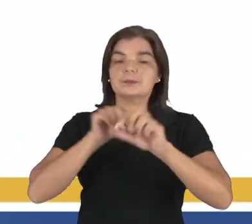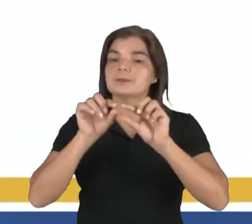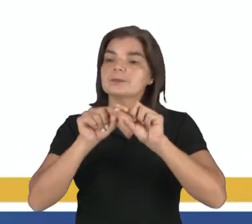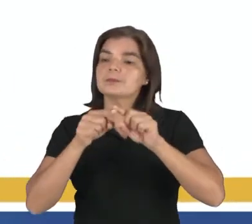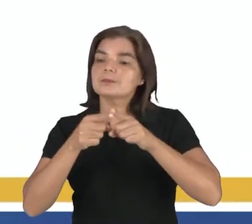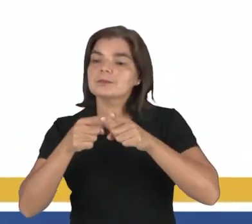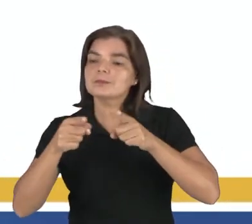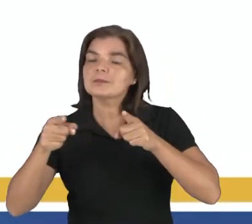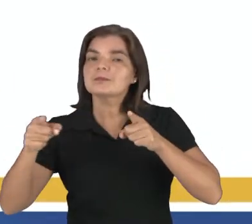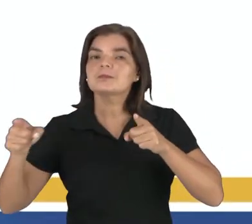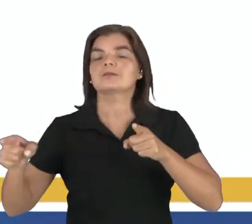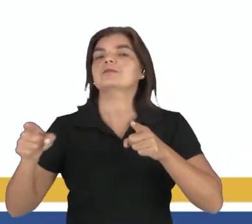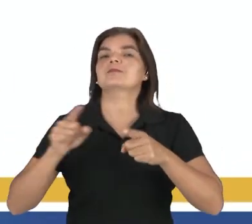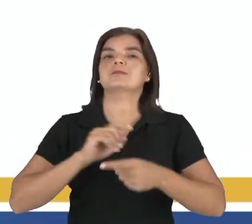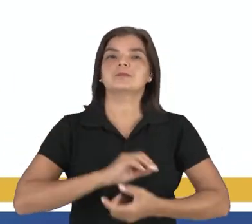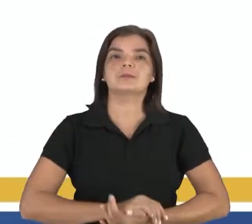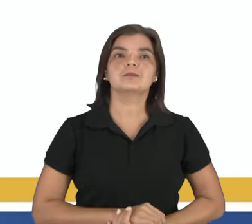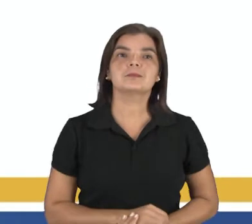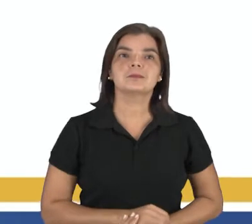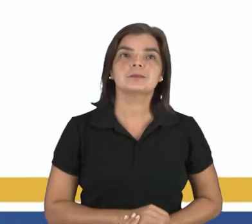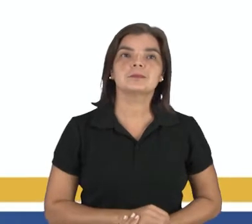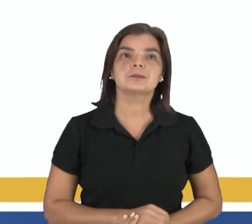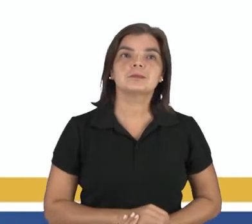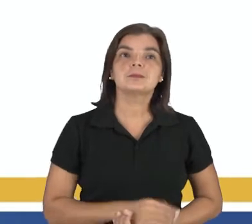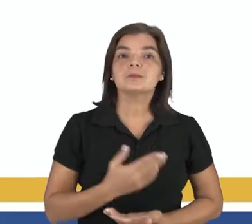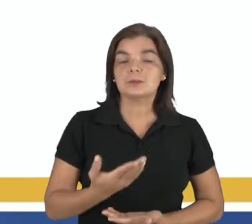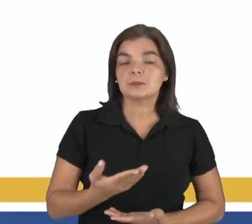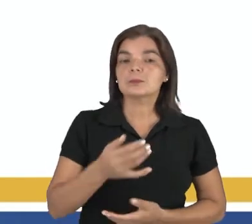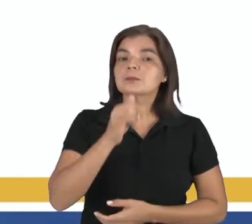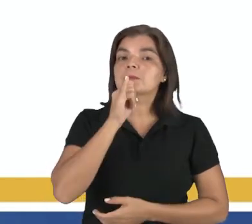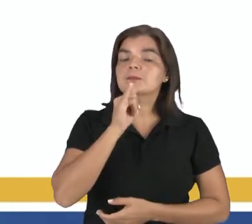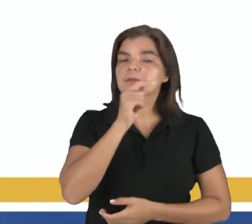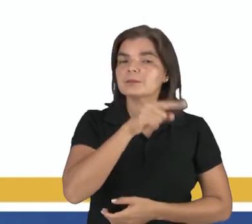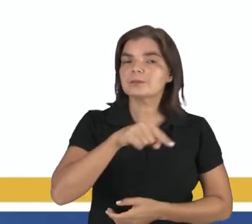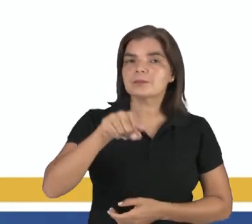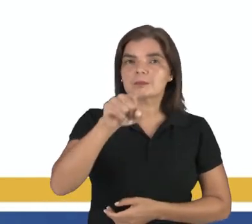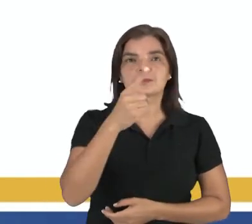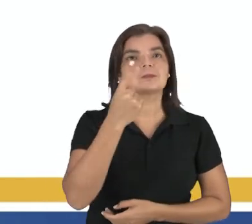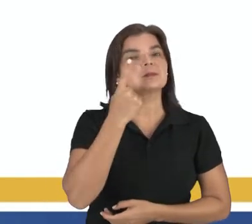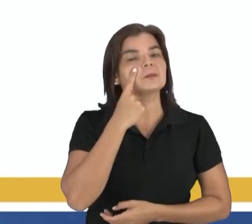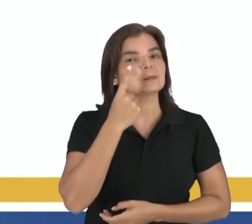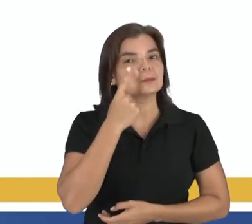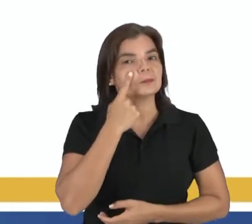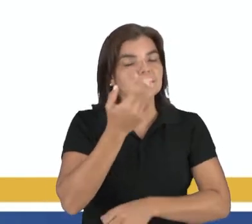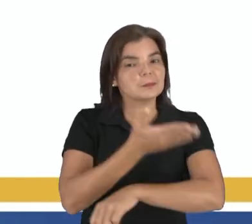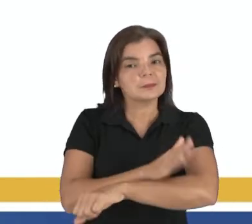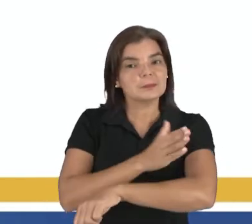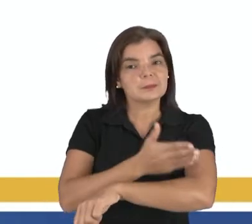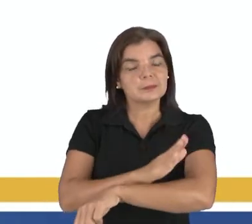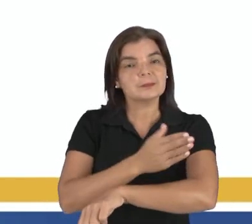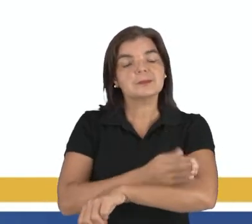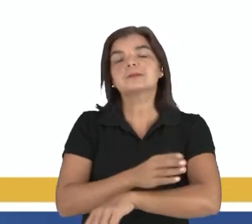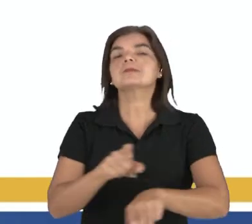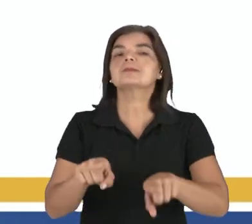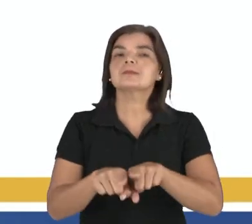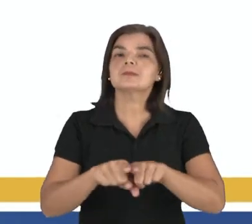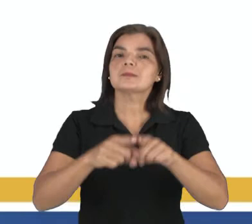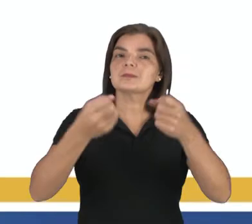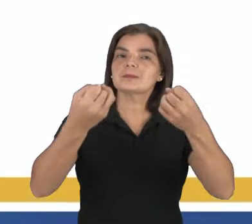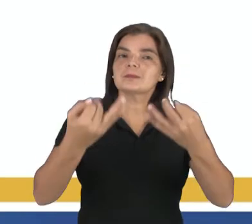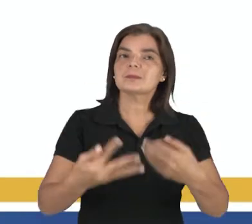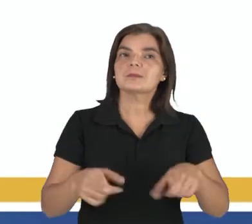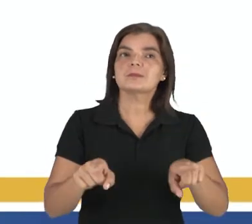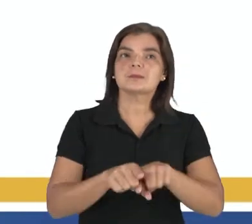para percorrer essa distância. E aí vai um exemplo para vocês verem na prática esse